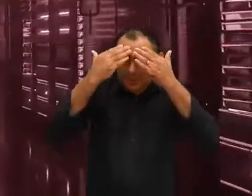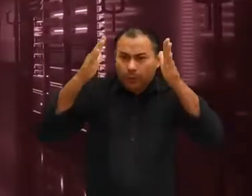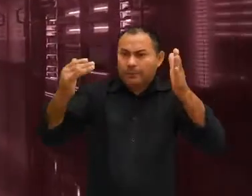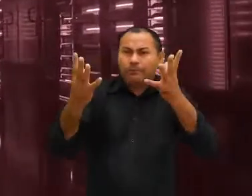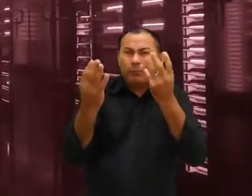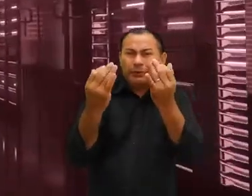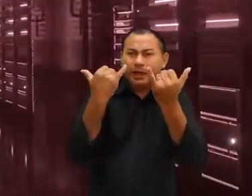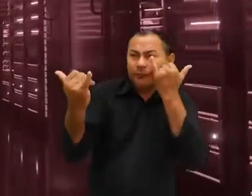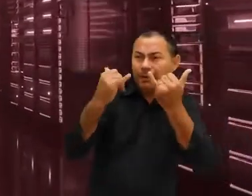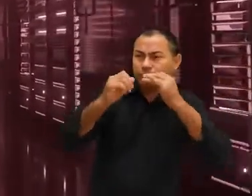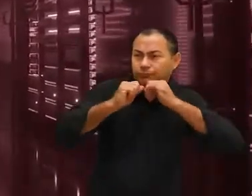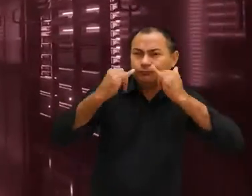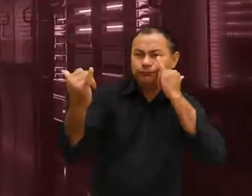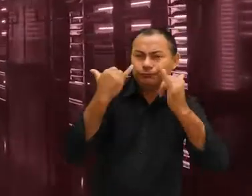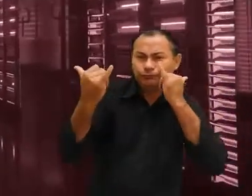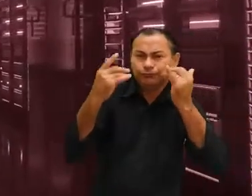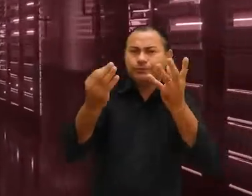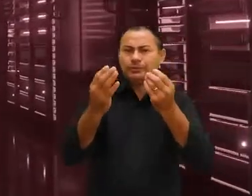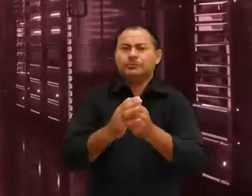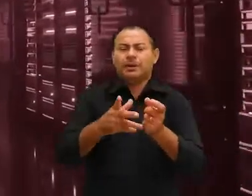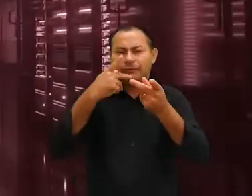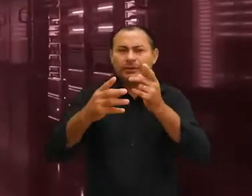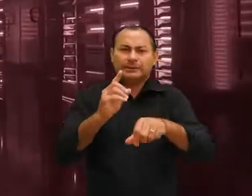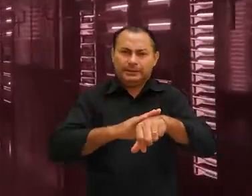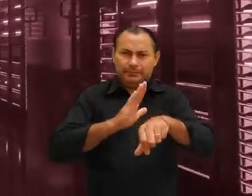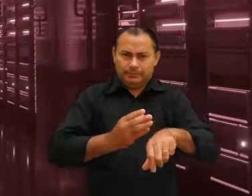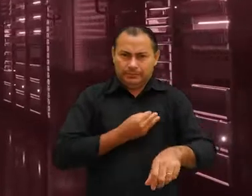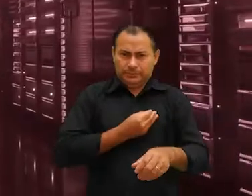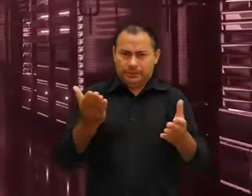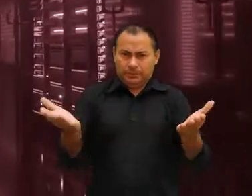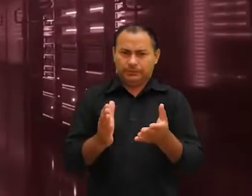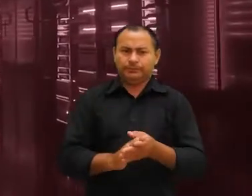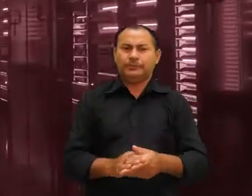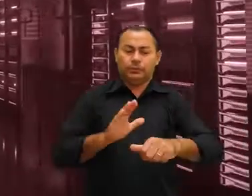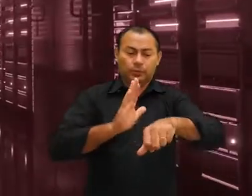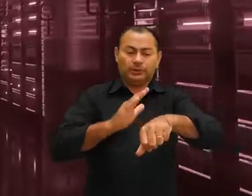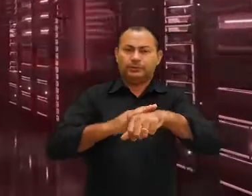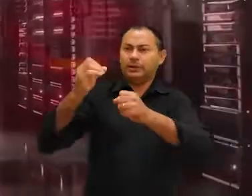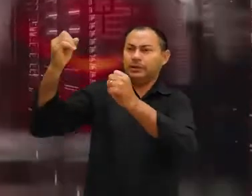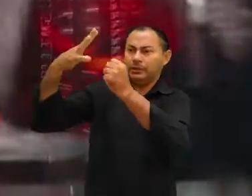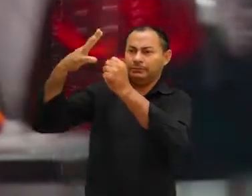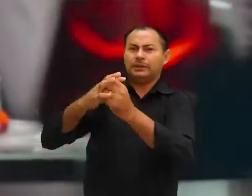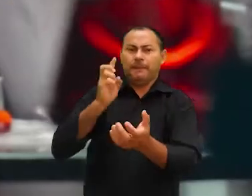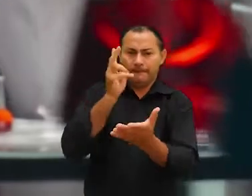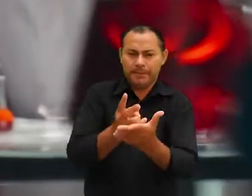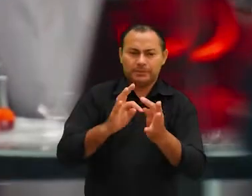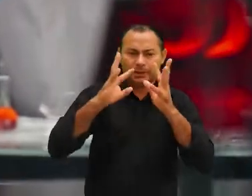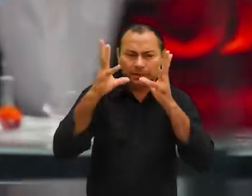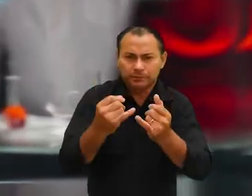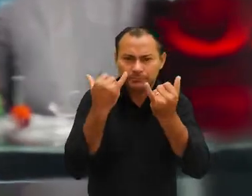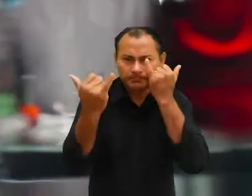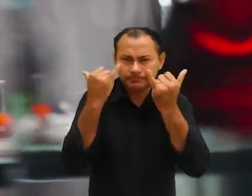explosão de informação isso essa forma podemos chamar esse período que estamos vivendo de a era do Iluminismo e